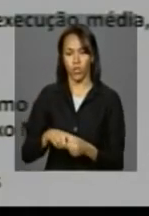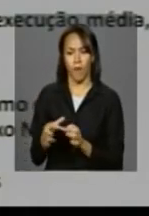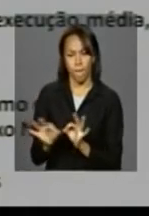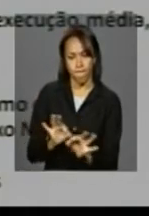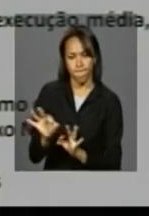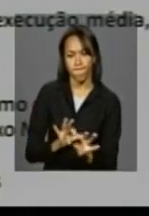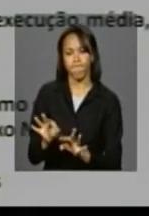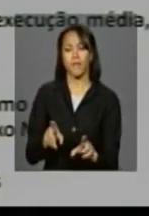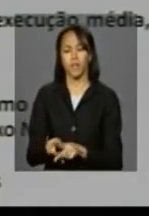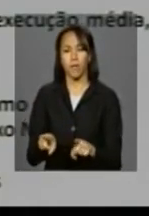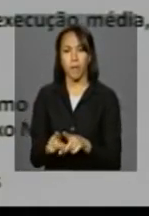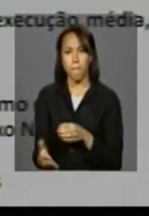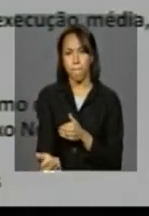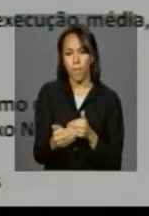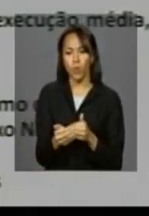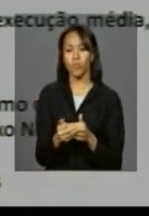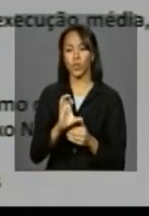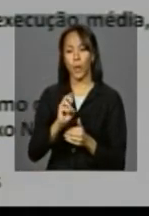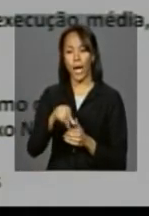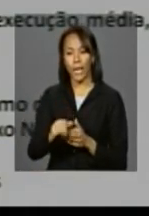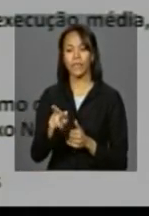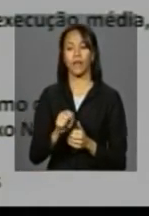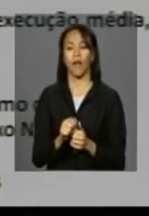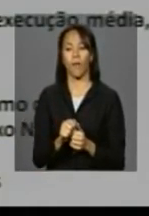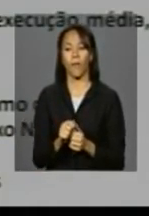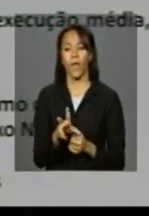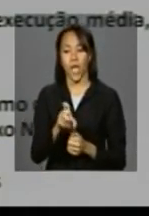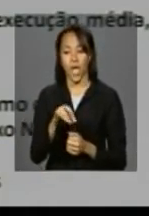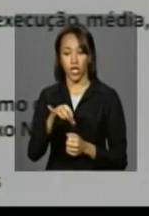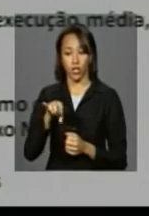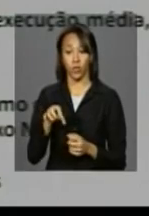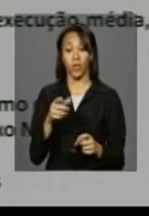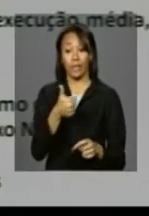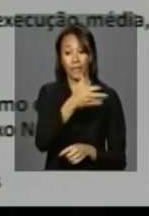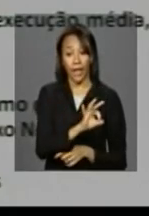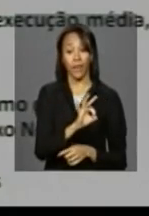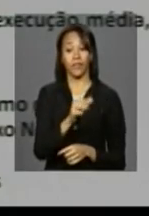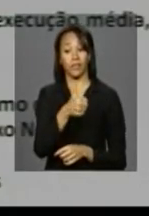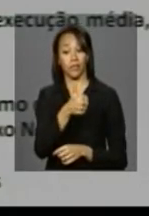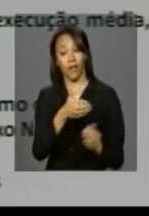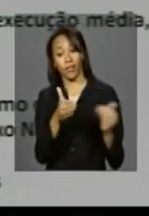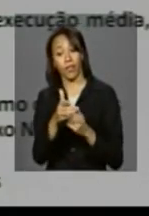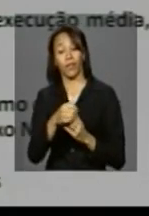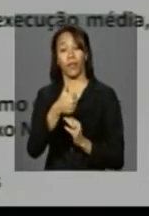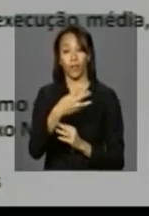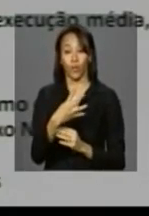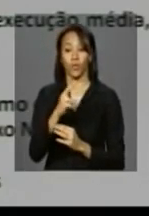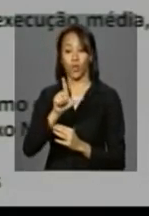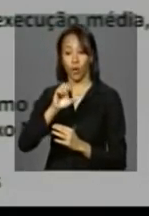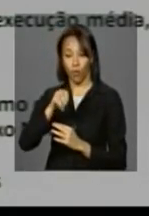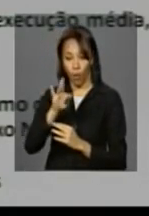de aproximação do Eixo Norte, 10 dos 14 lotes estão em execução, os demais